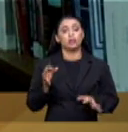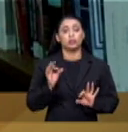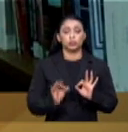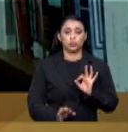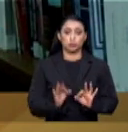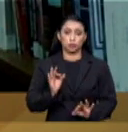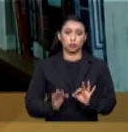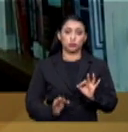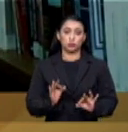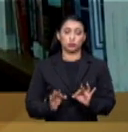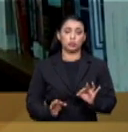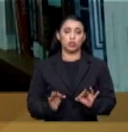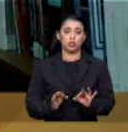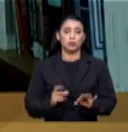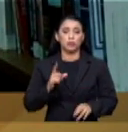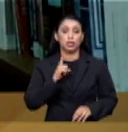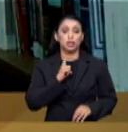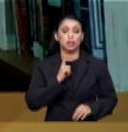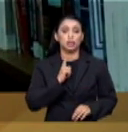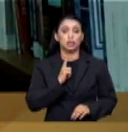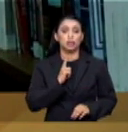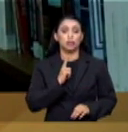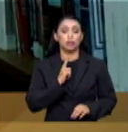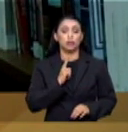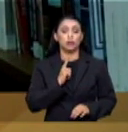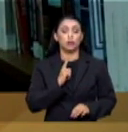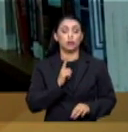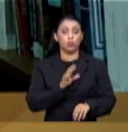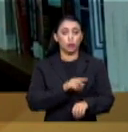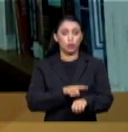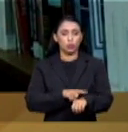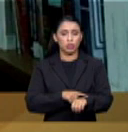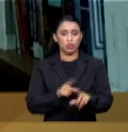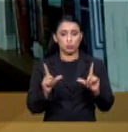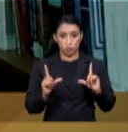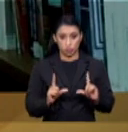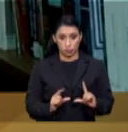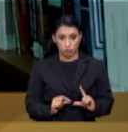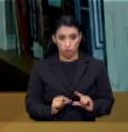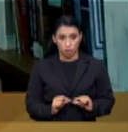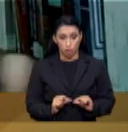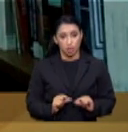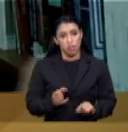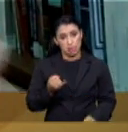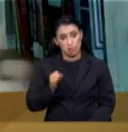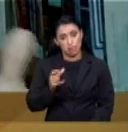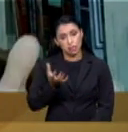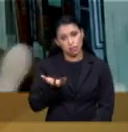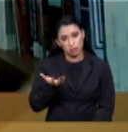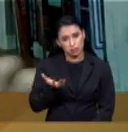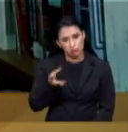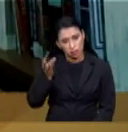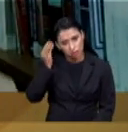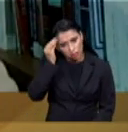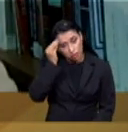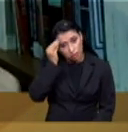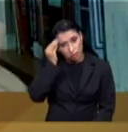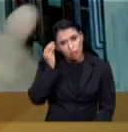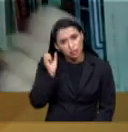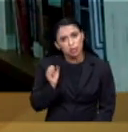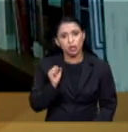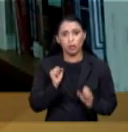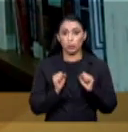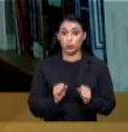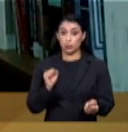julgamento para que economizemos eventual tempo da corte. Se vossa excelência entender por bem, se vossas excelências entenderem por bem, eu